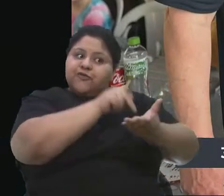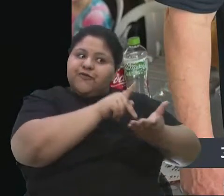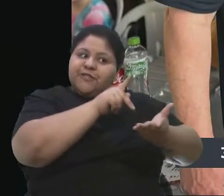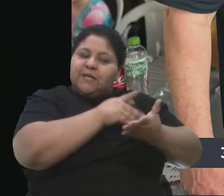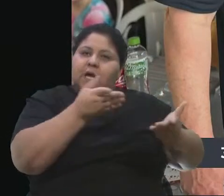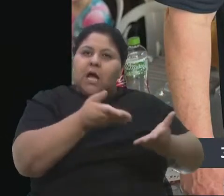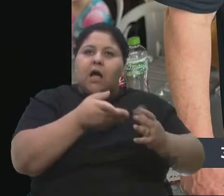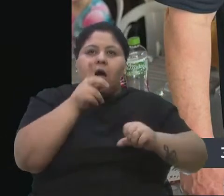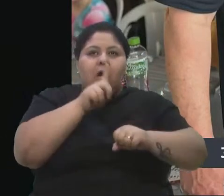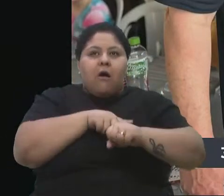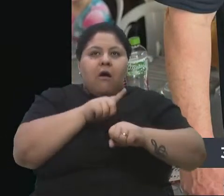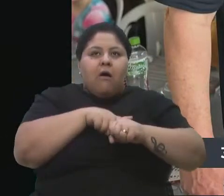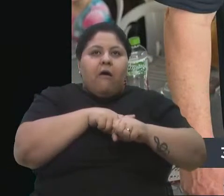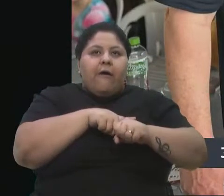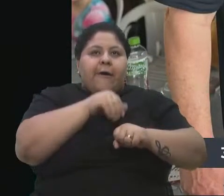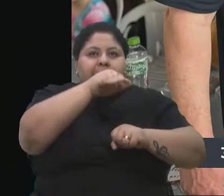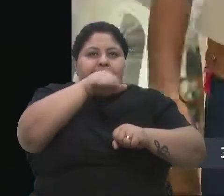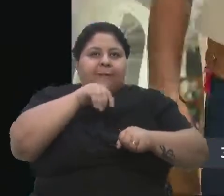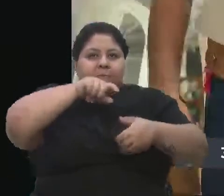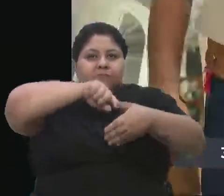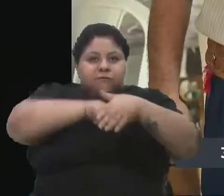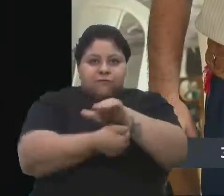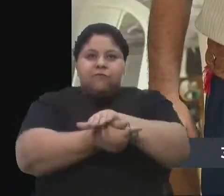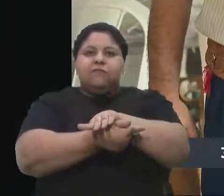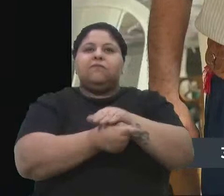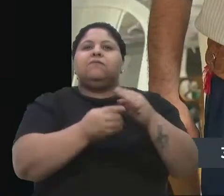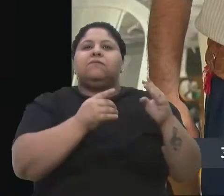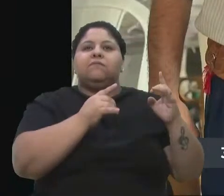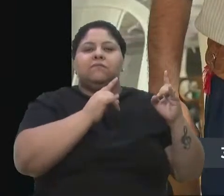buscando recursos para a entidade, que a gente sabe o quanto